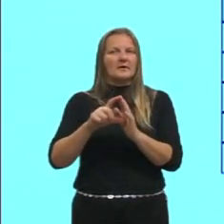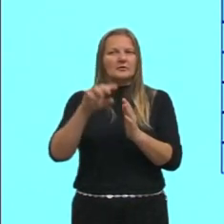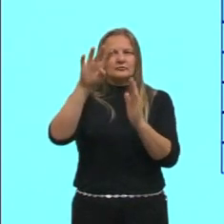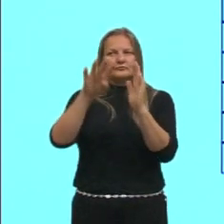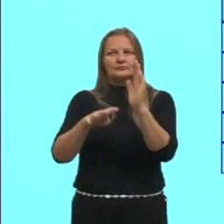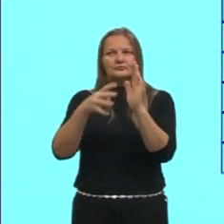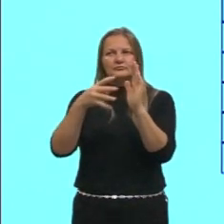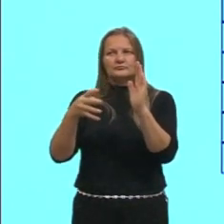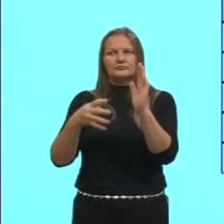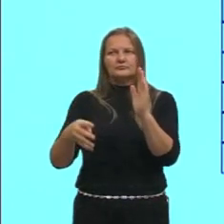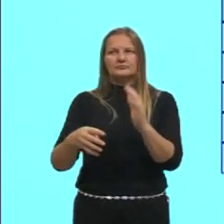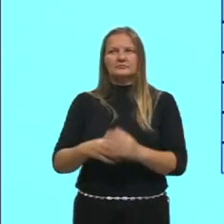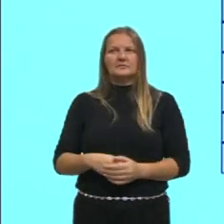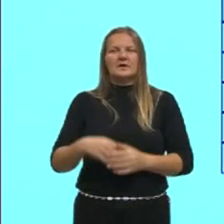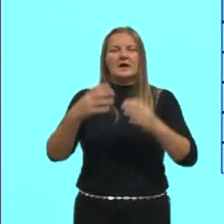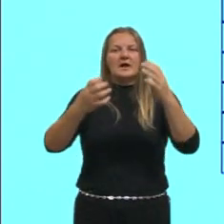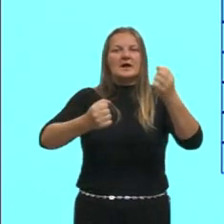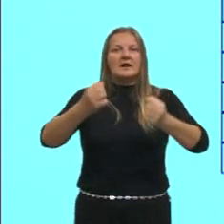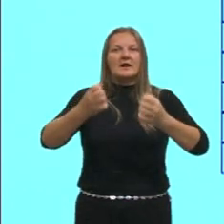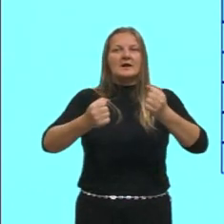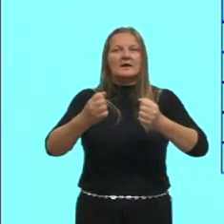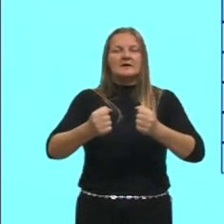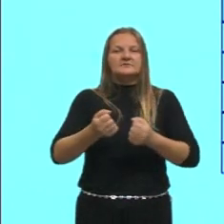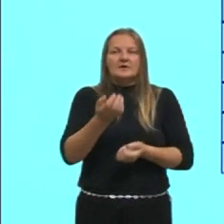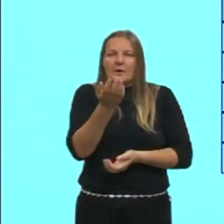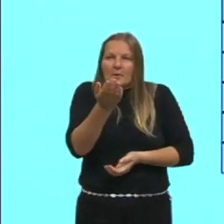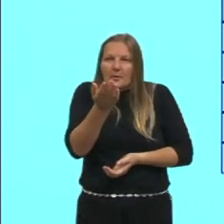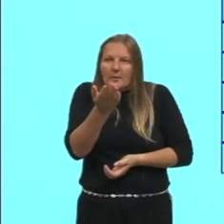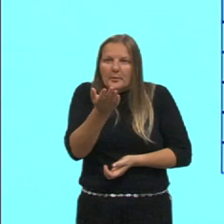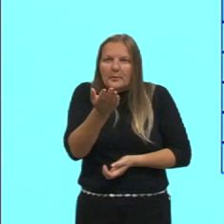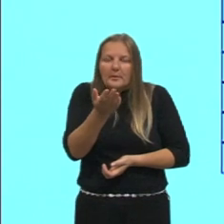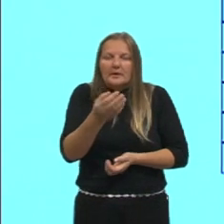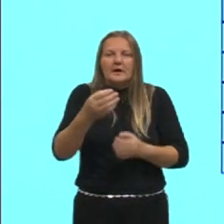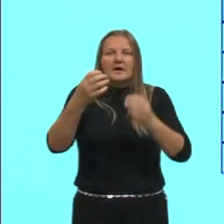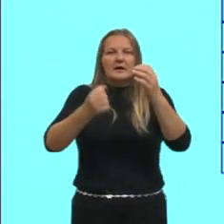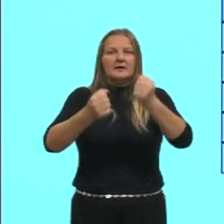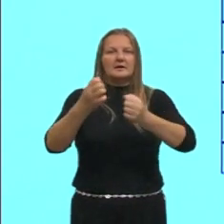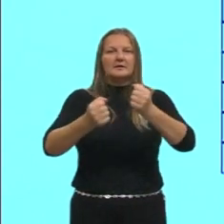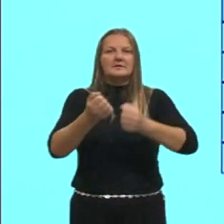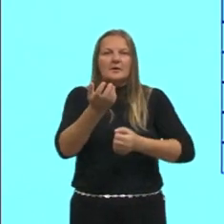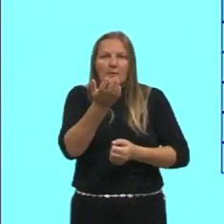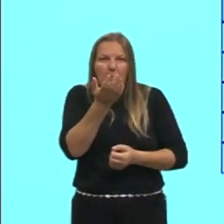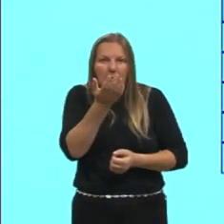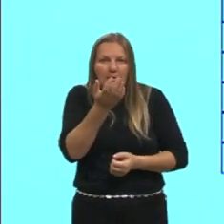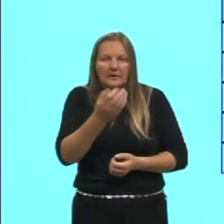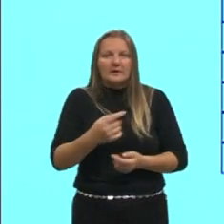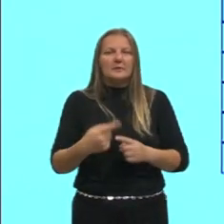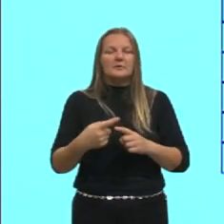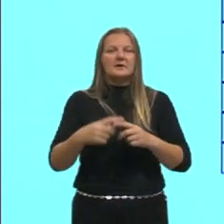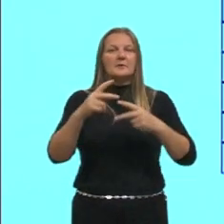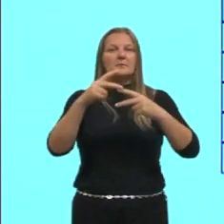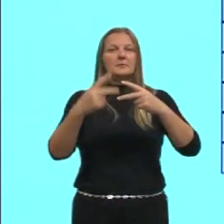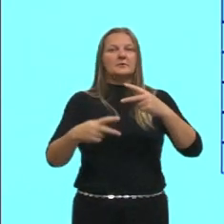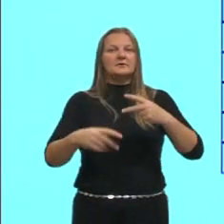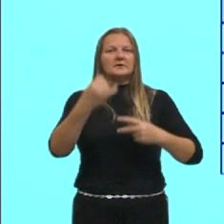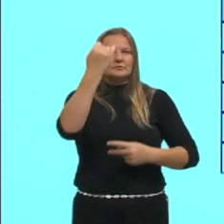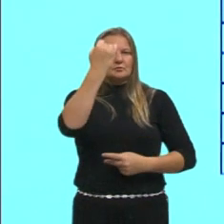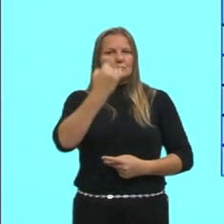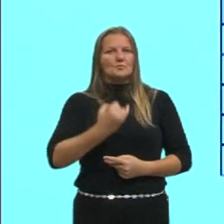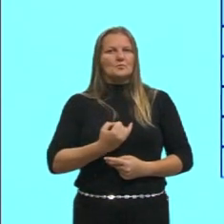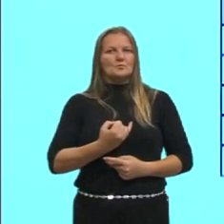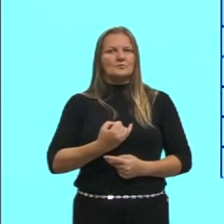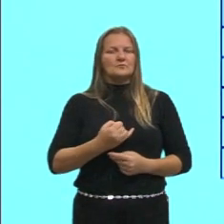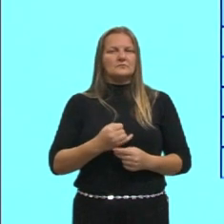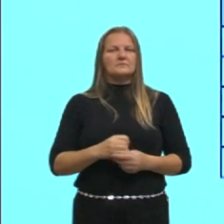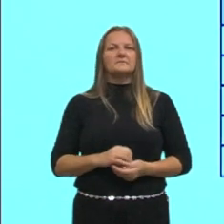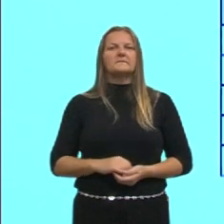proteína tá no leite em pó tanto que o leite em pó está sendo bastante utilizado em dietas ricas em proteínas né quando coloca ali em cima